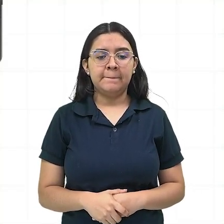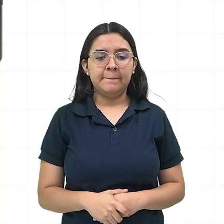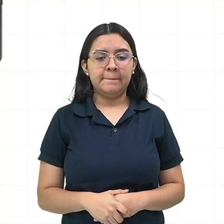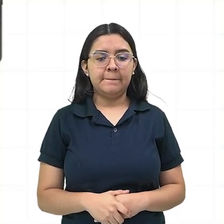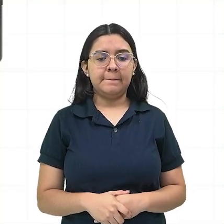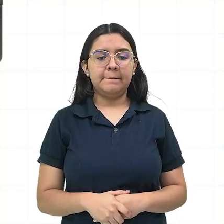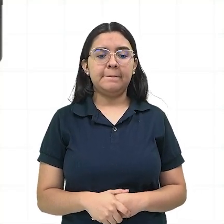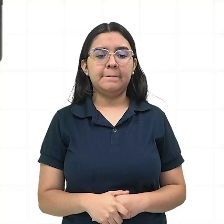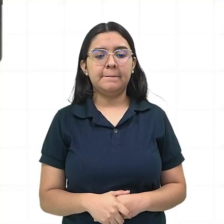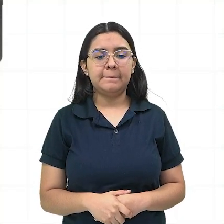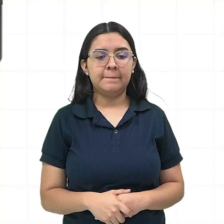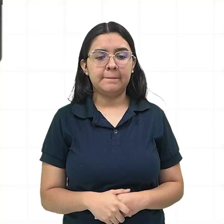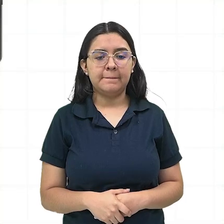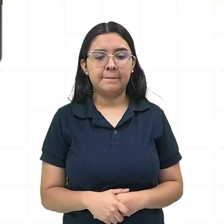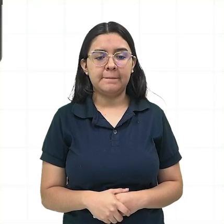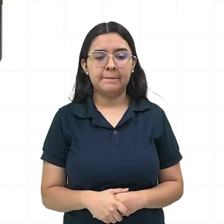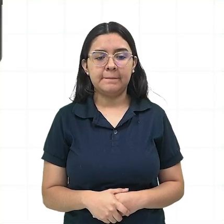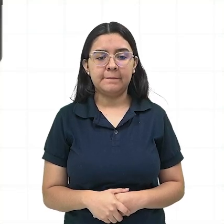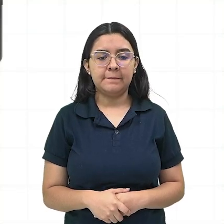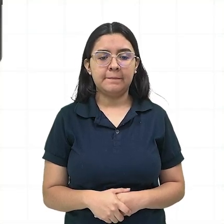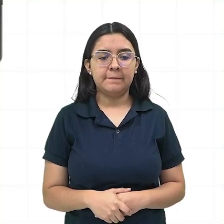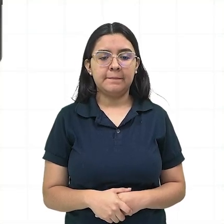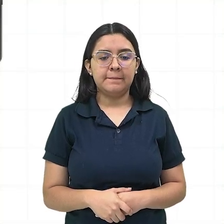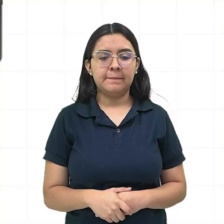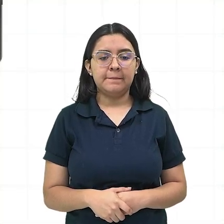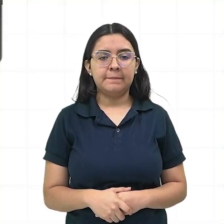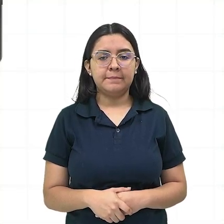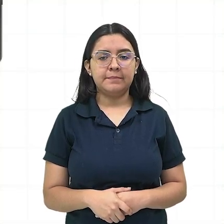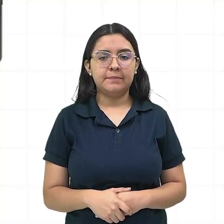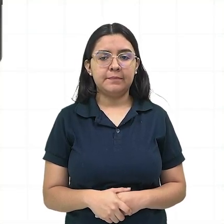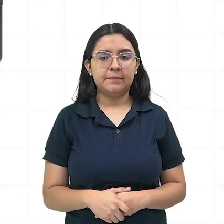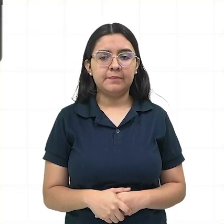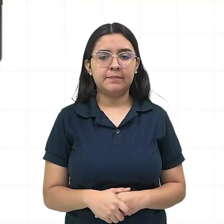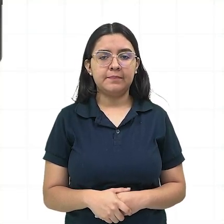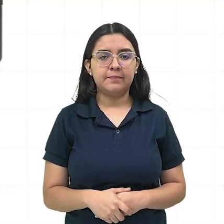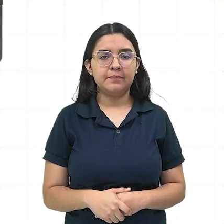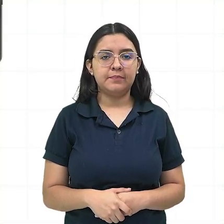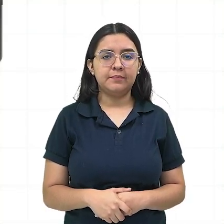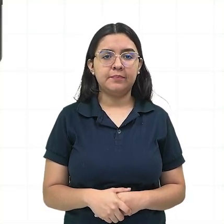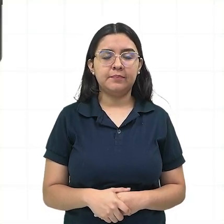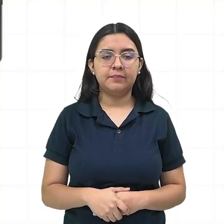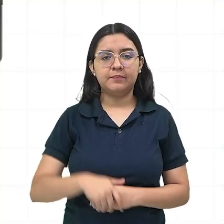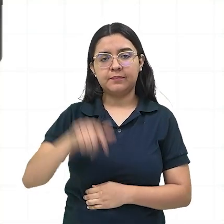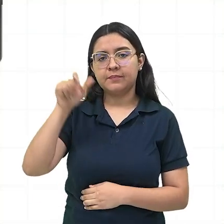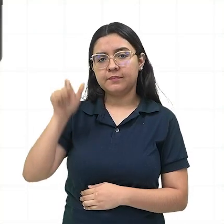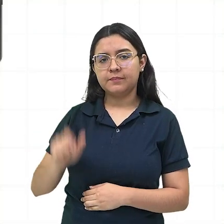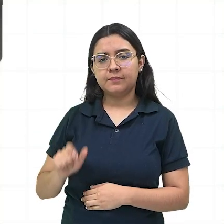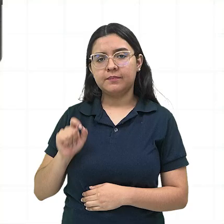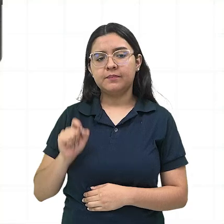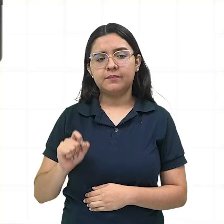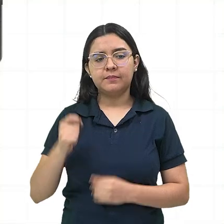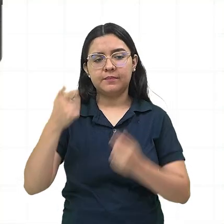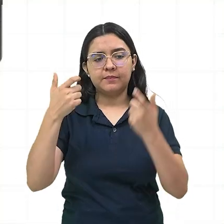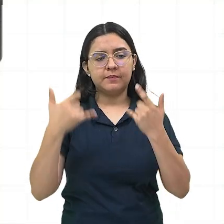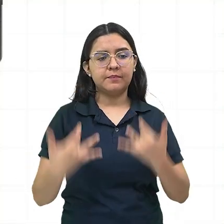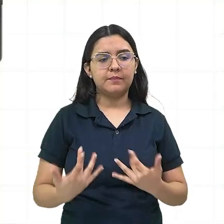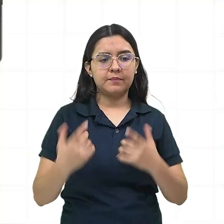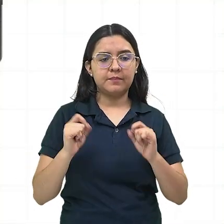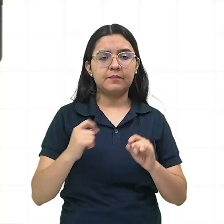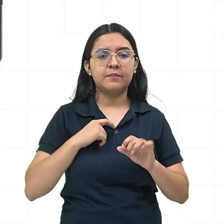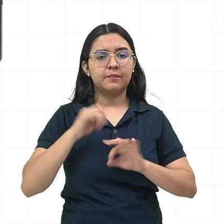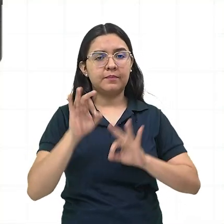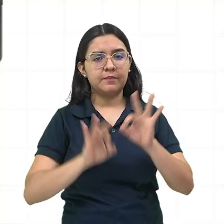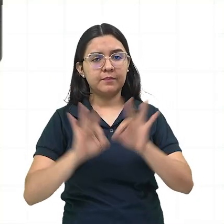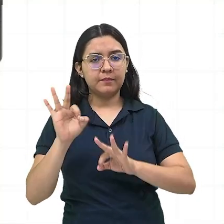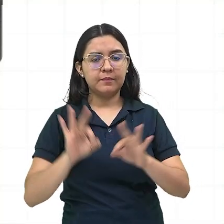Ok? O que isso tem a ver, então? Ele vai dizer que tanto a governança da economia, da